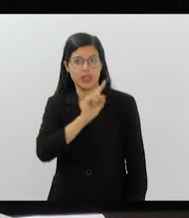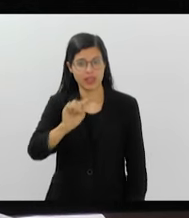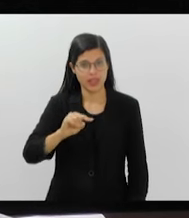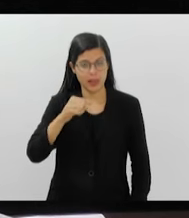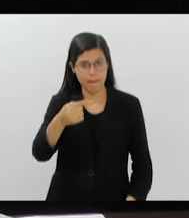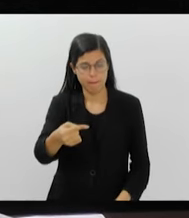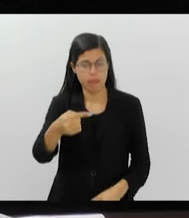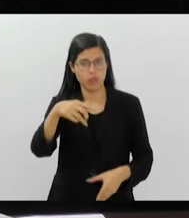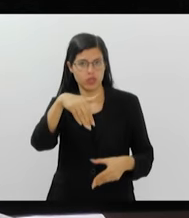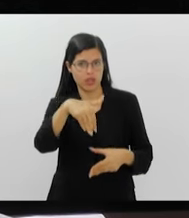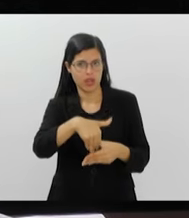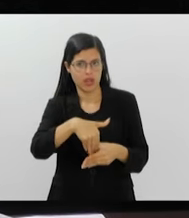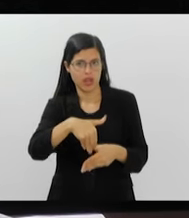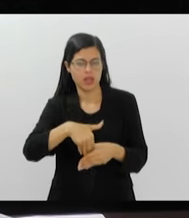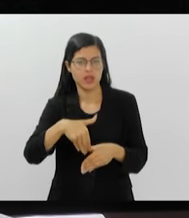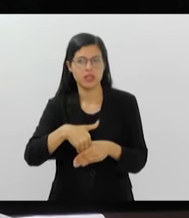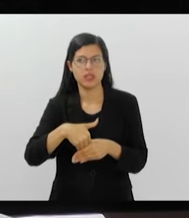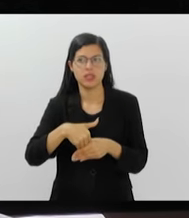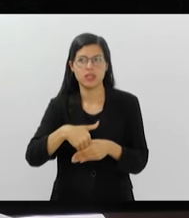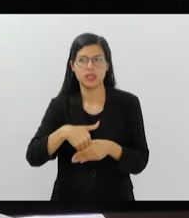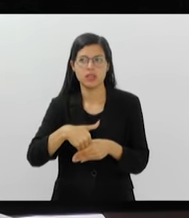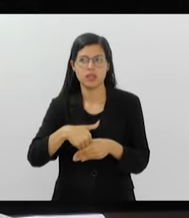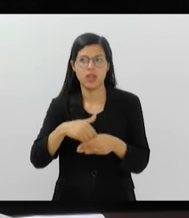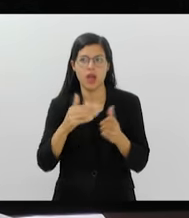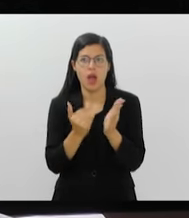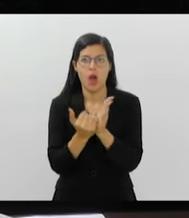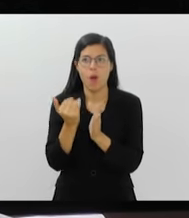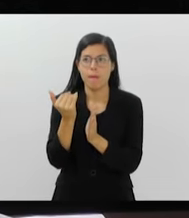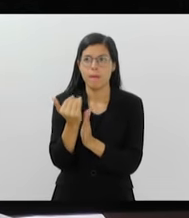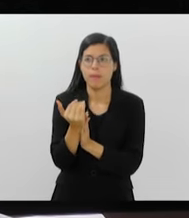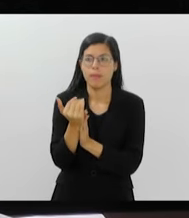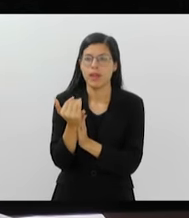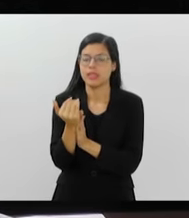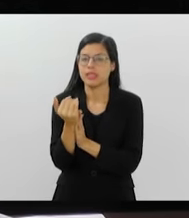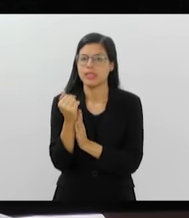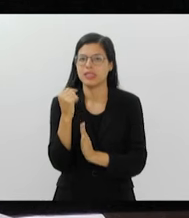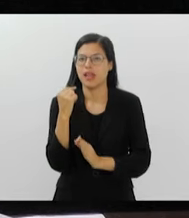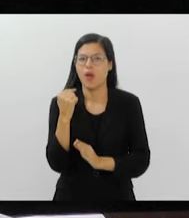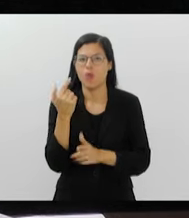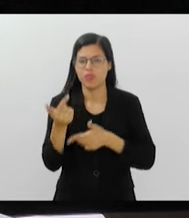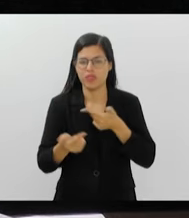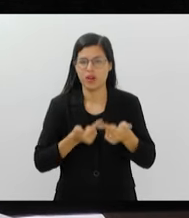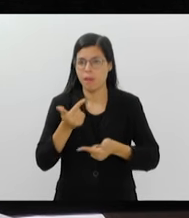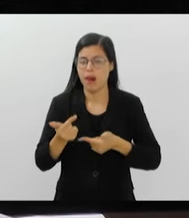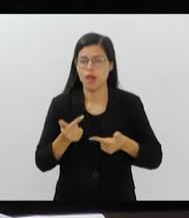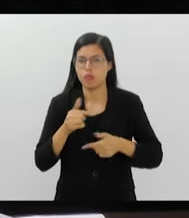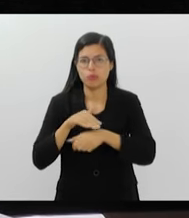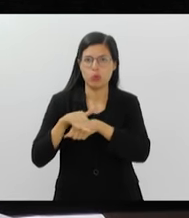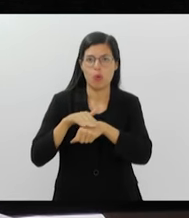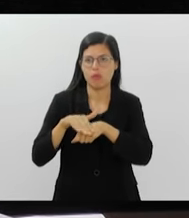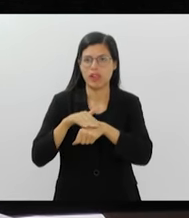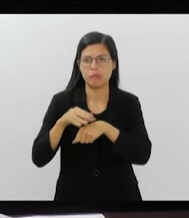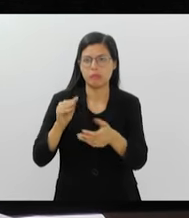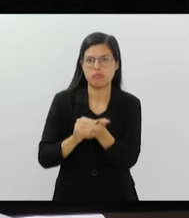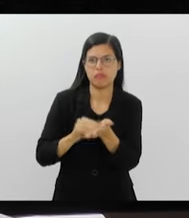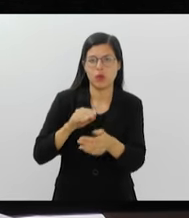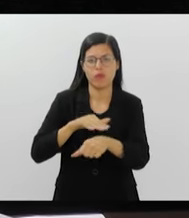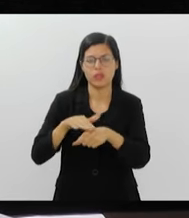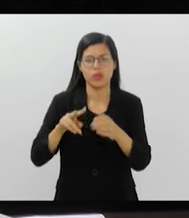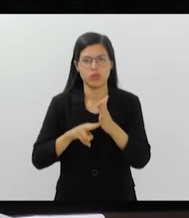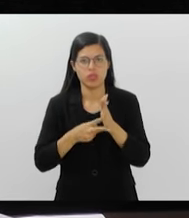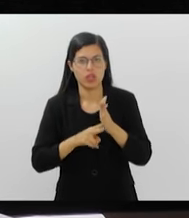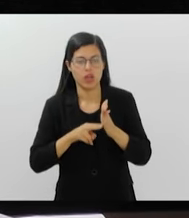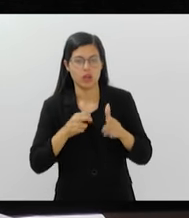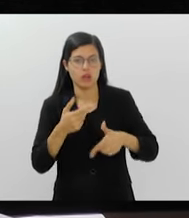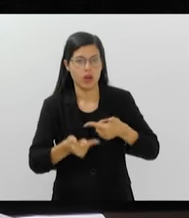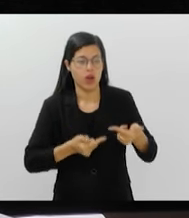eleições, vem e aumenta a carga horária sem nenhum diálogo com o sindicato ou com os trabalhadores. Ou seja, a Prefeitura